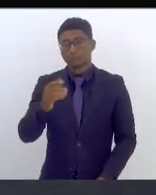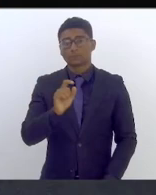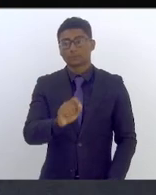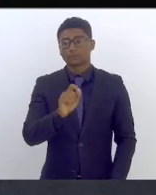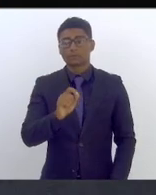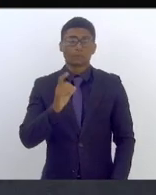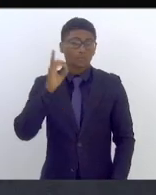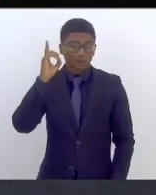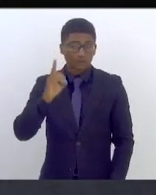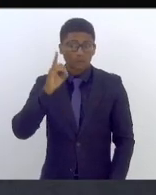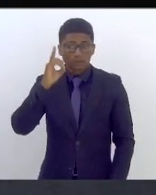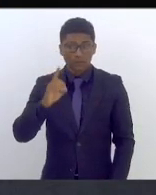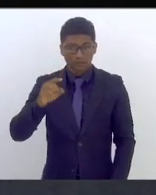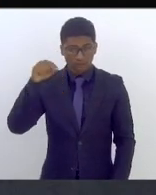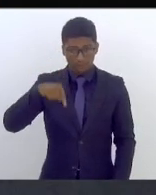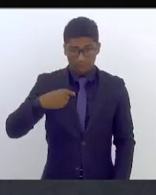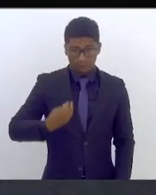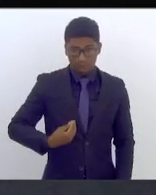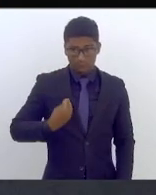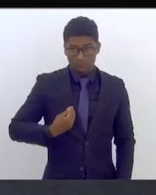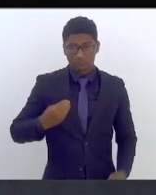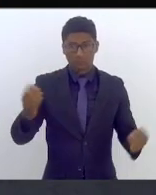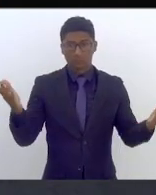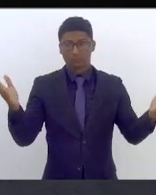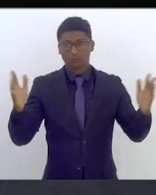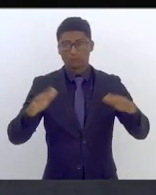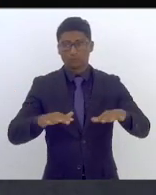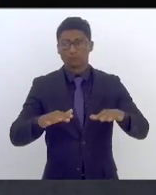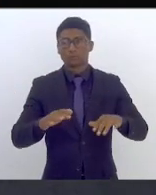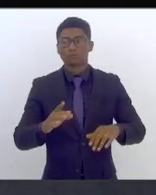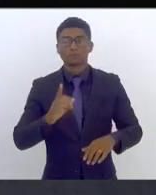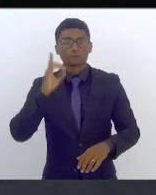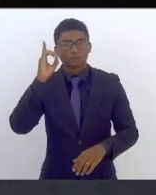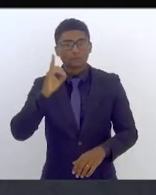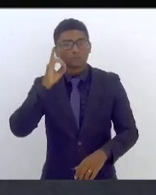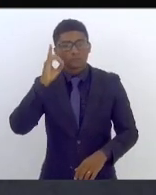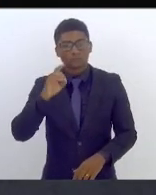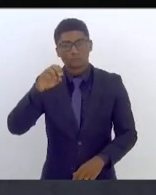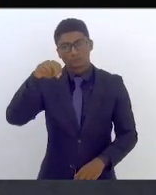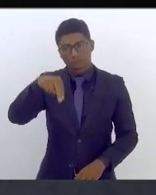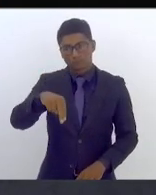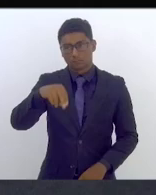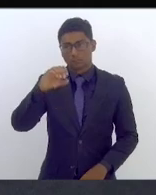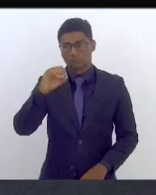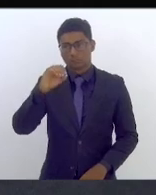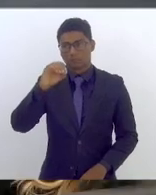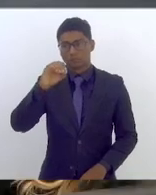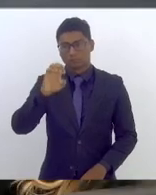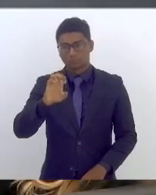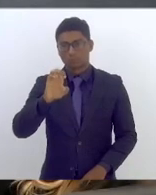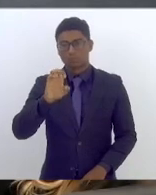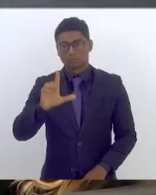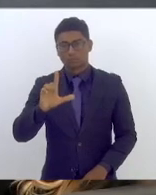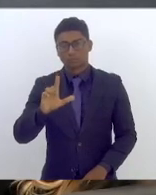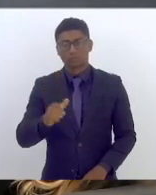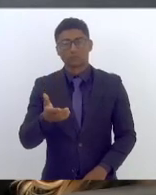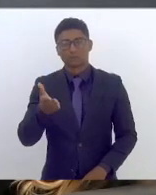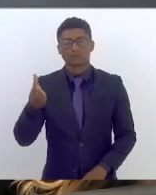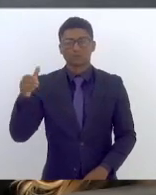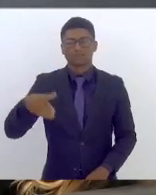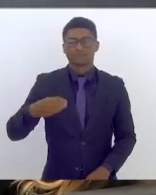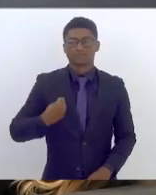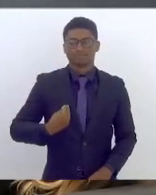compõem esta Assembleia hoje na pessoa do deputado Noel que por muita Nossa honra se faz presente